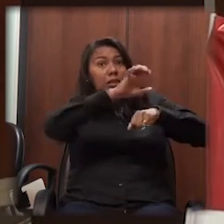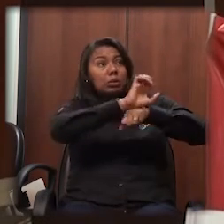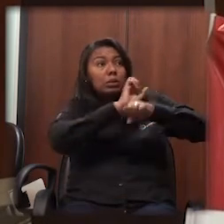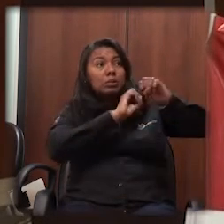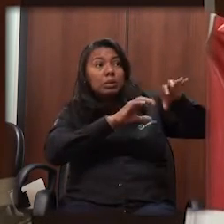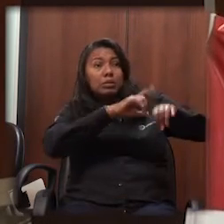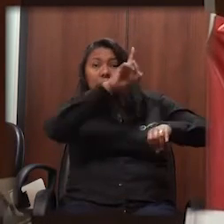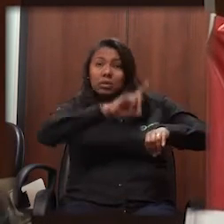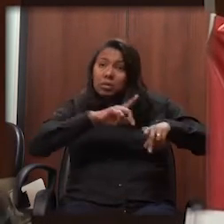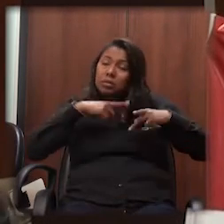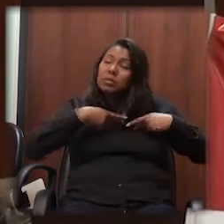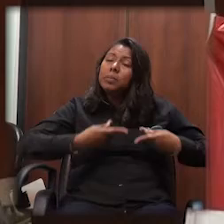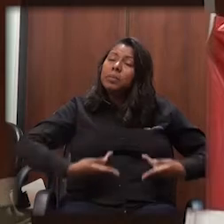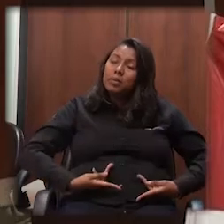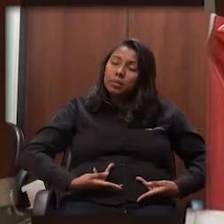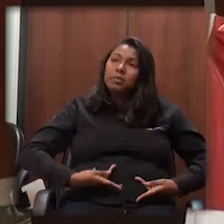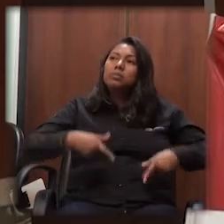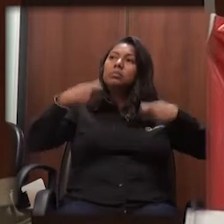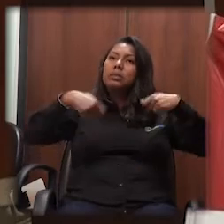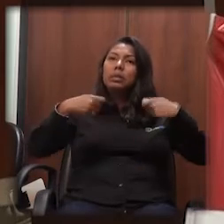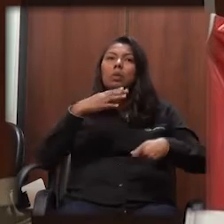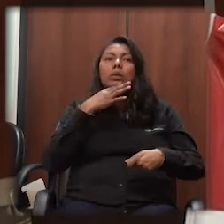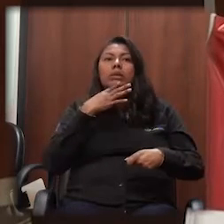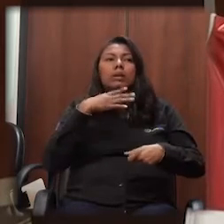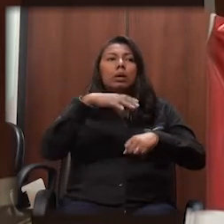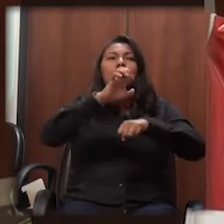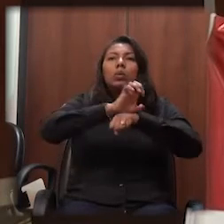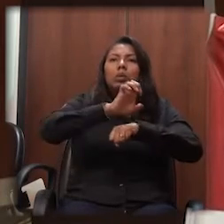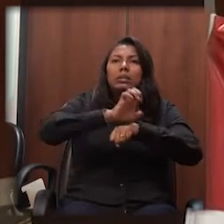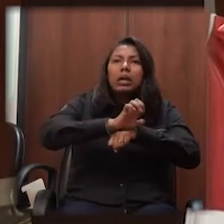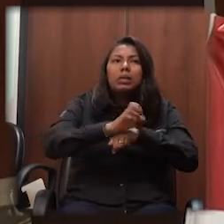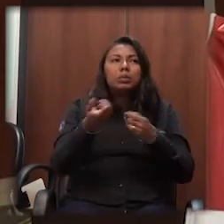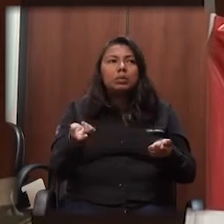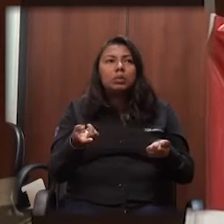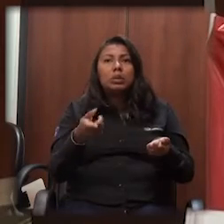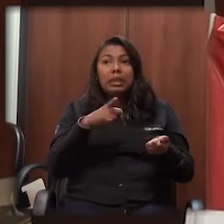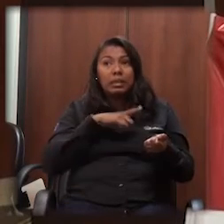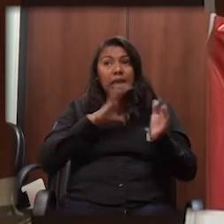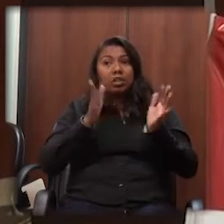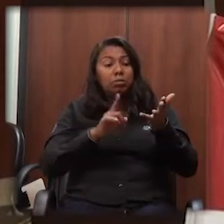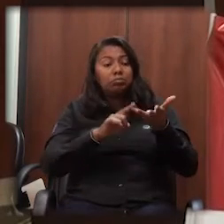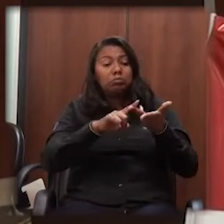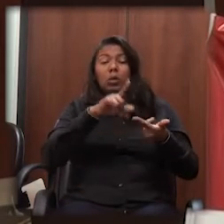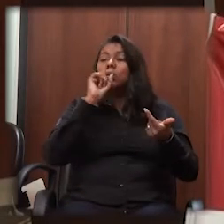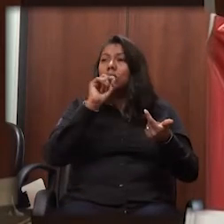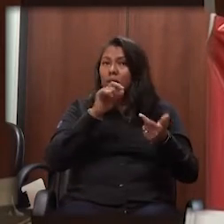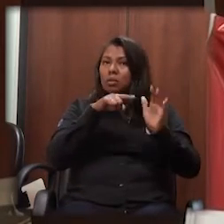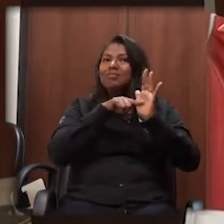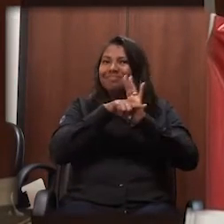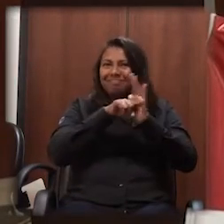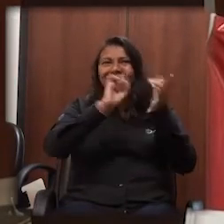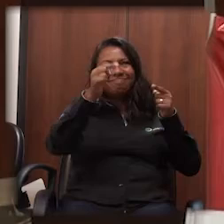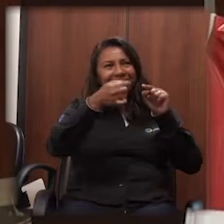e direitos humanos, nós temos que conhecer o que o Estado de São Paulo já dispõe, né? Então, a pesquisa teve esse